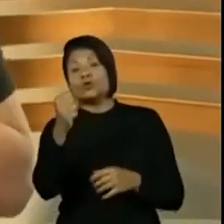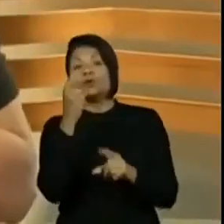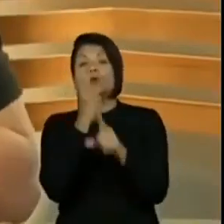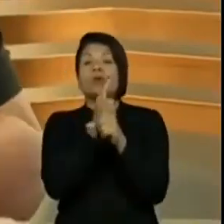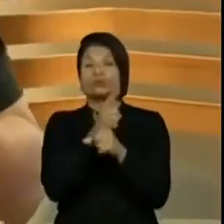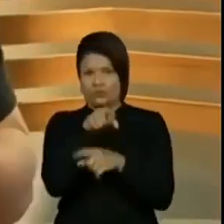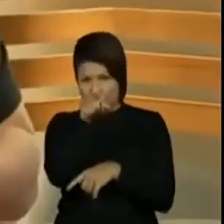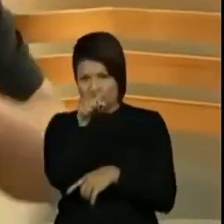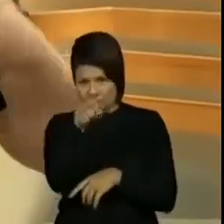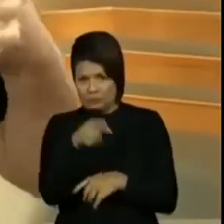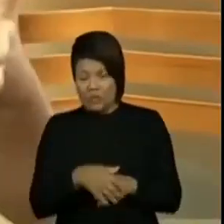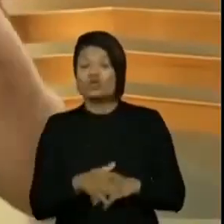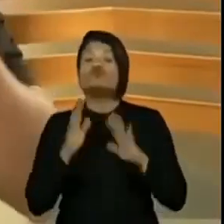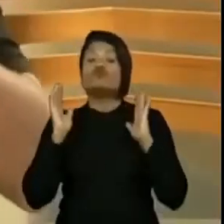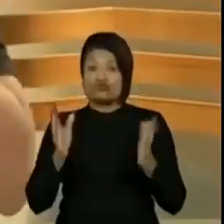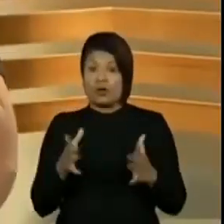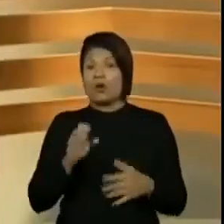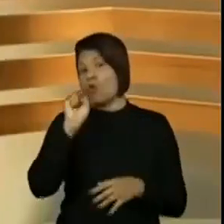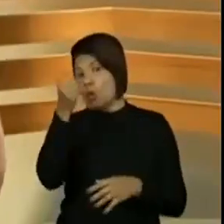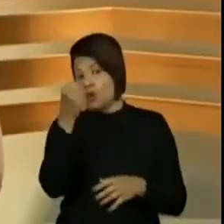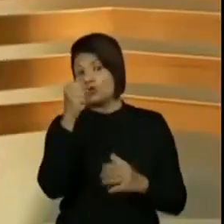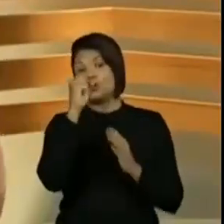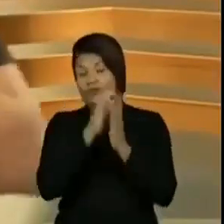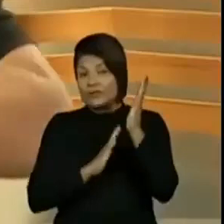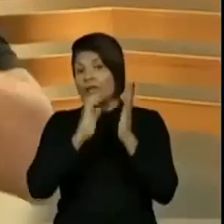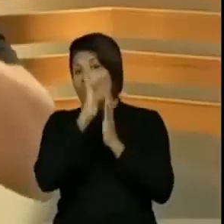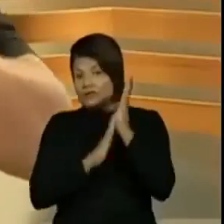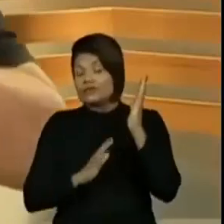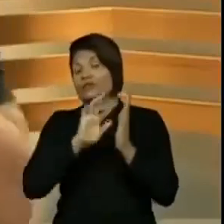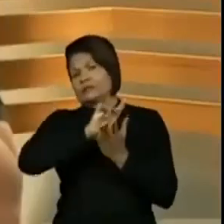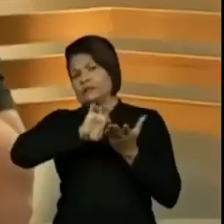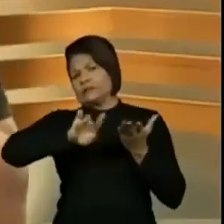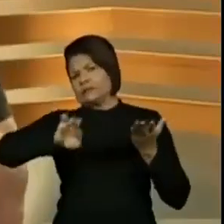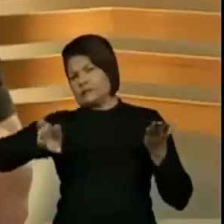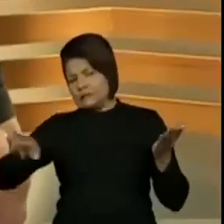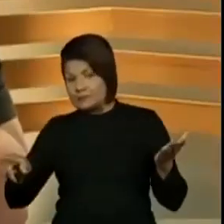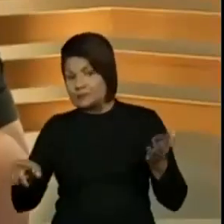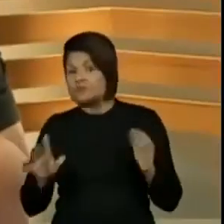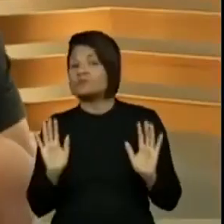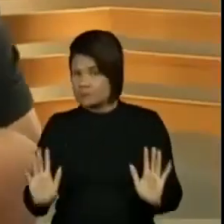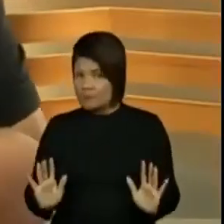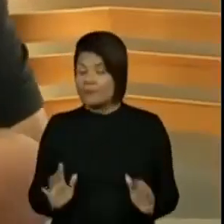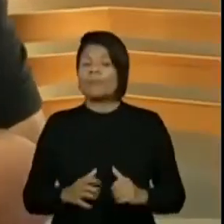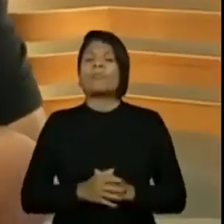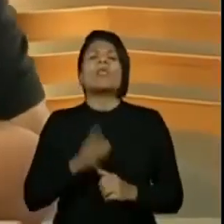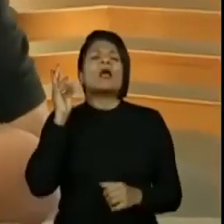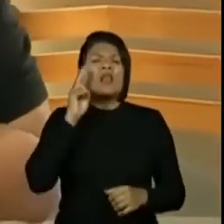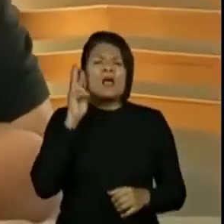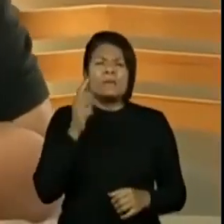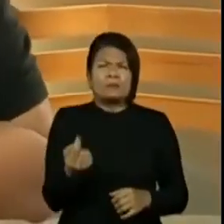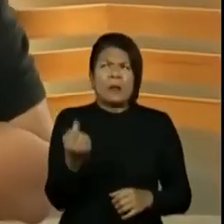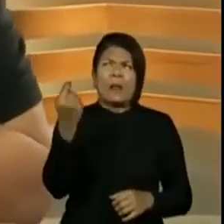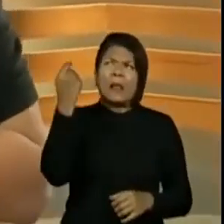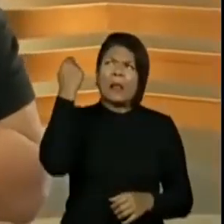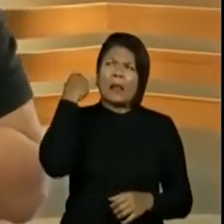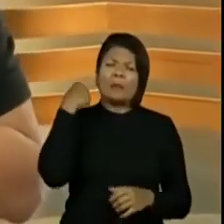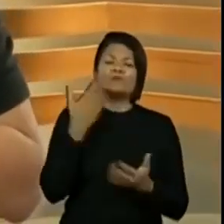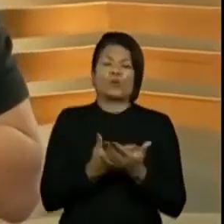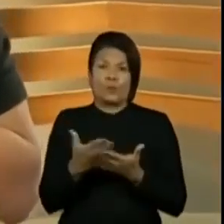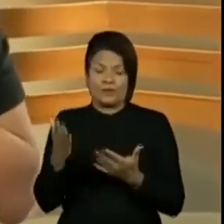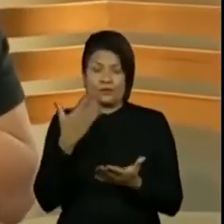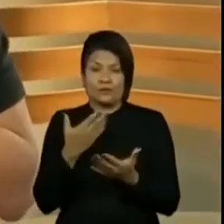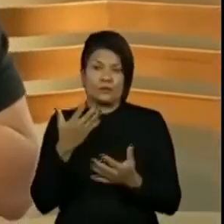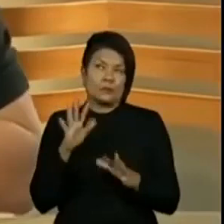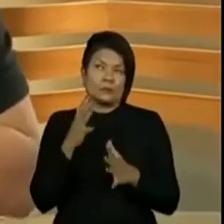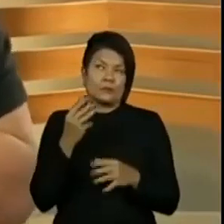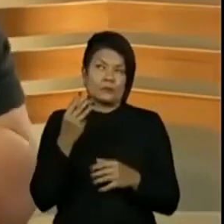tenho com vocês, já são 8 tipos de atividades diferentes para a gente ir construindo isso. Lembra, lá no início da nossa conversa, há 2,